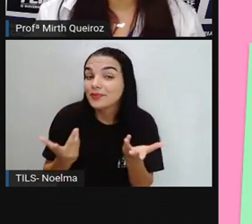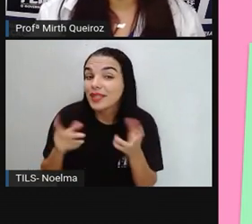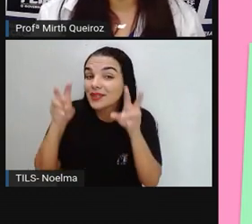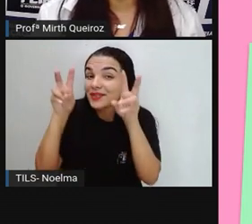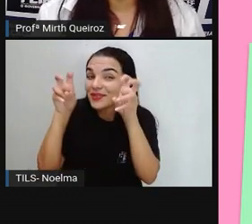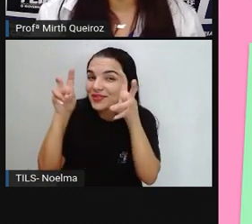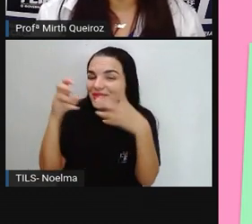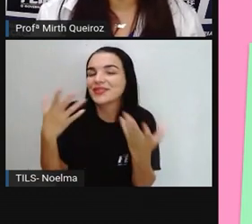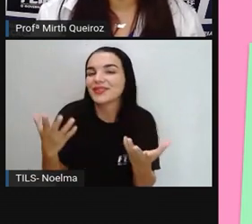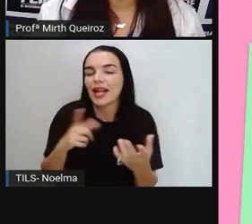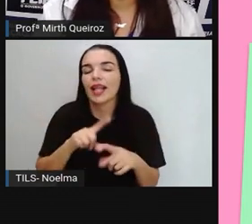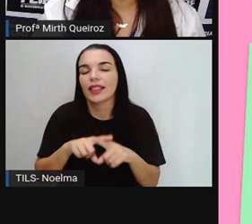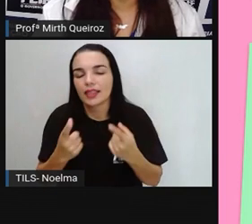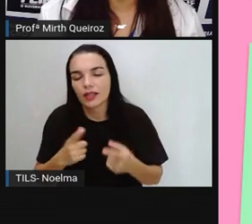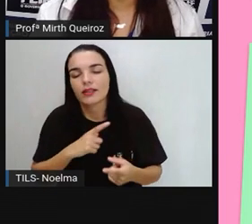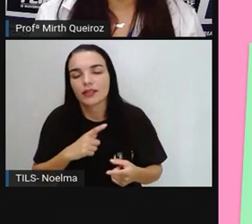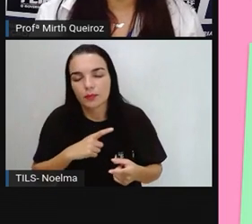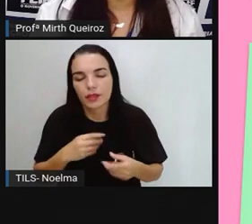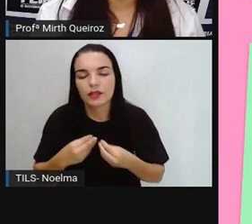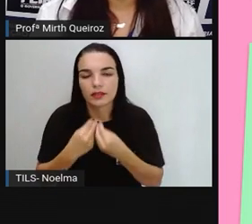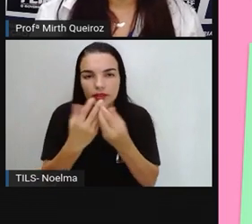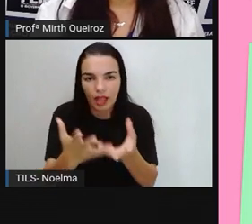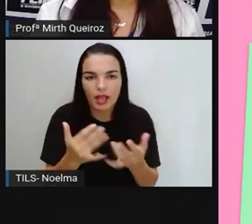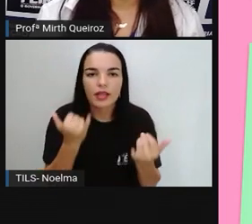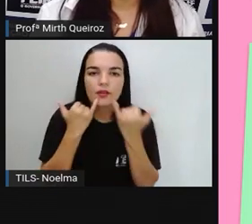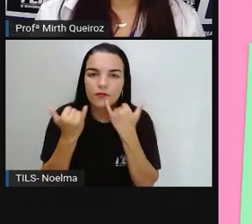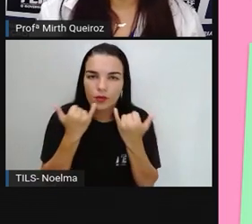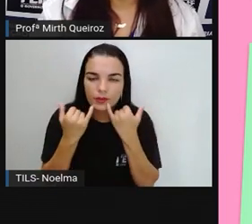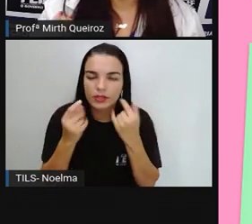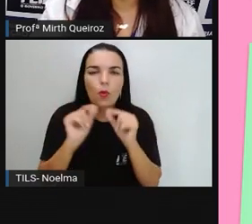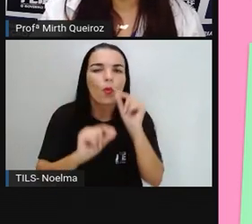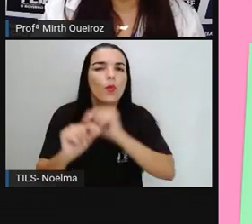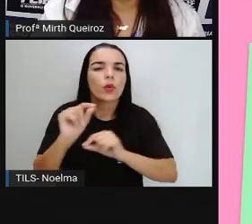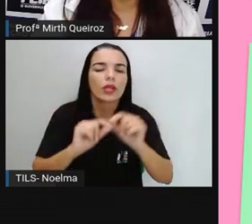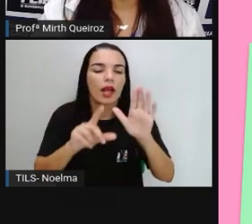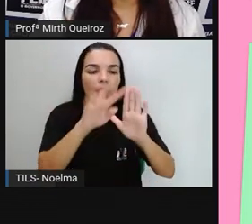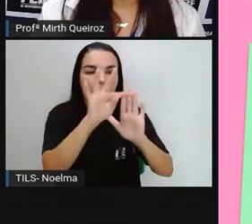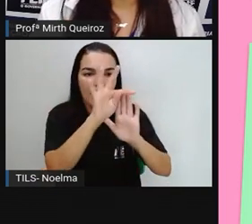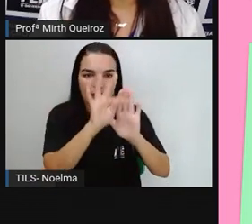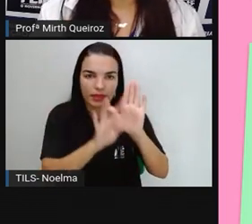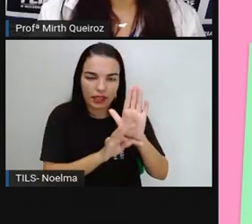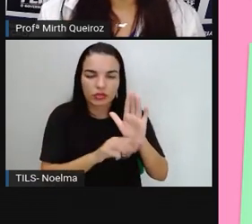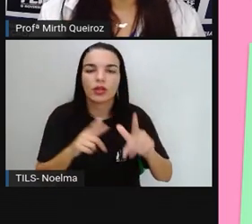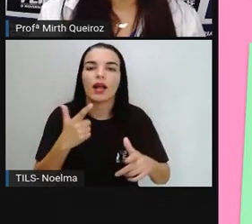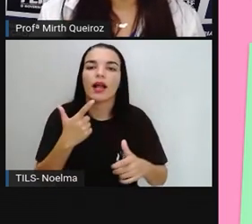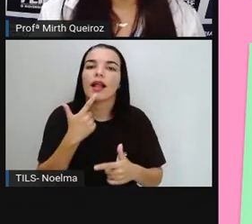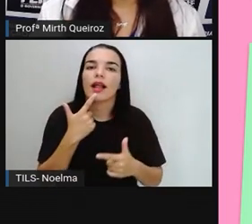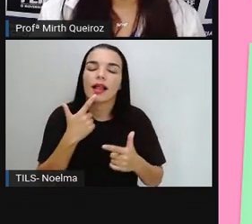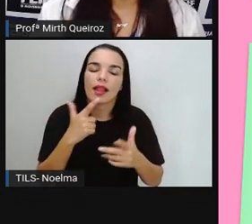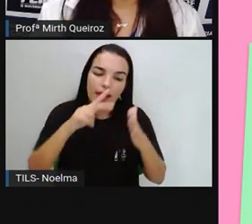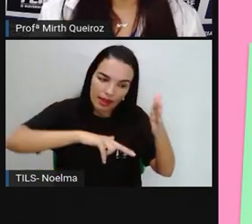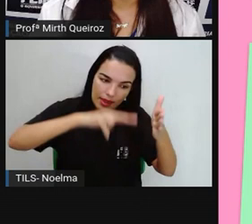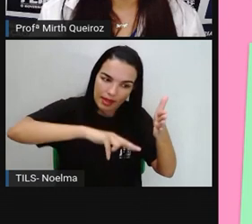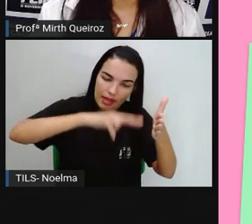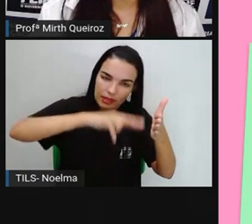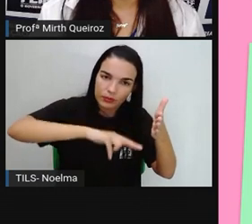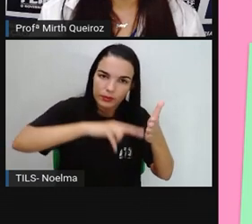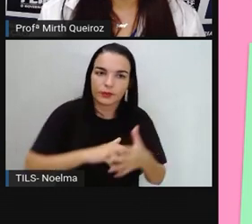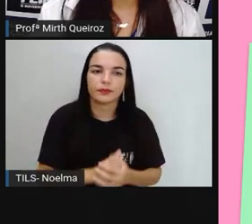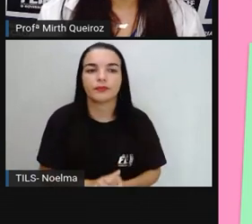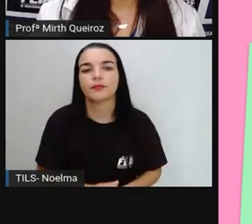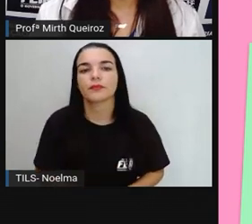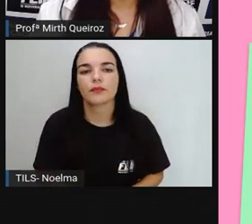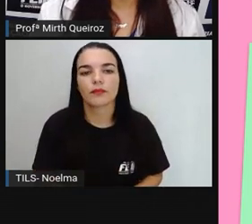Então, o título do texto também te traz uma informação sobre o que será que se passará ali naquele texto,